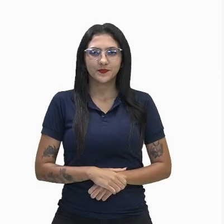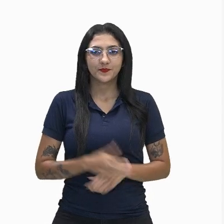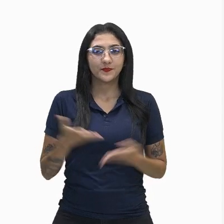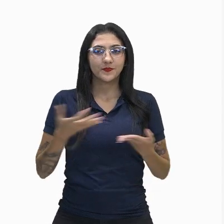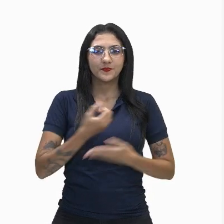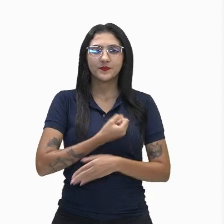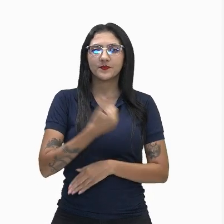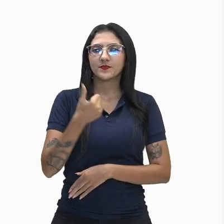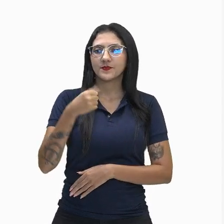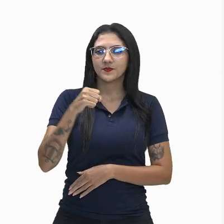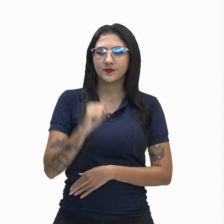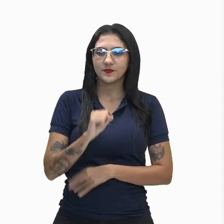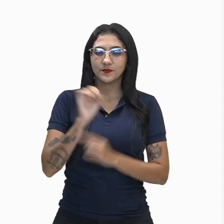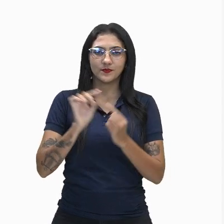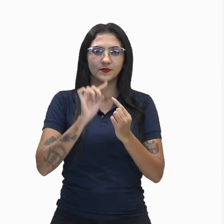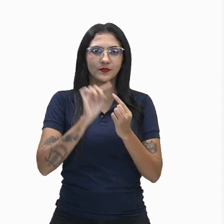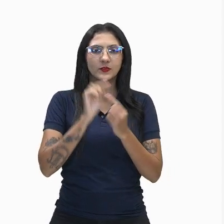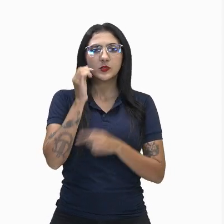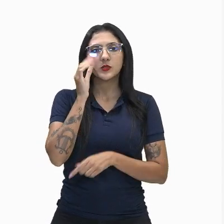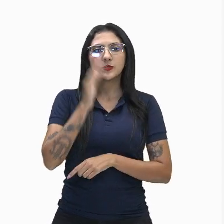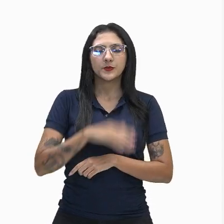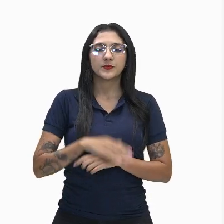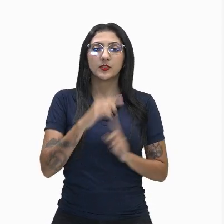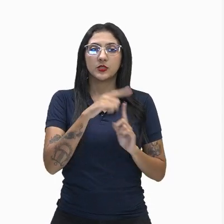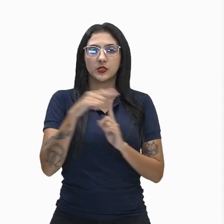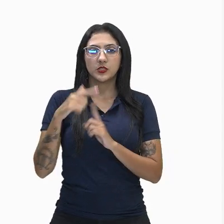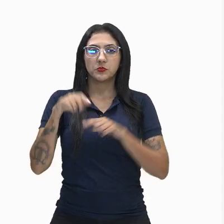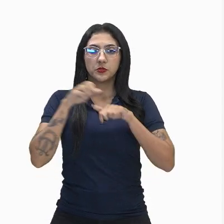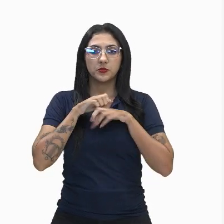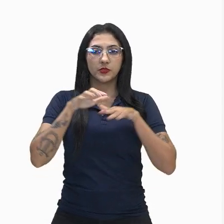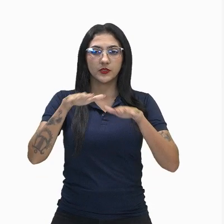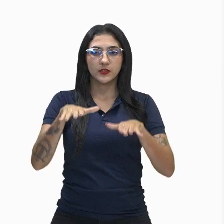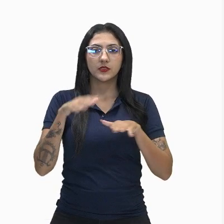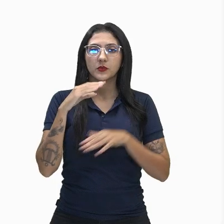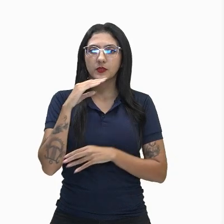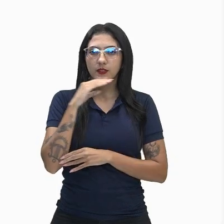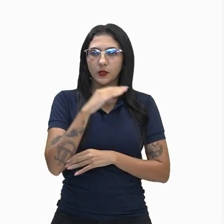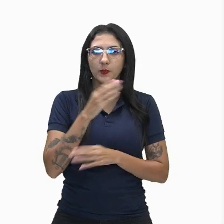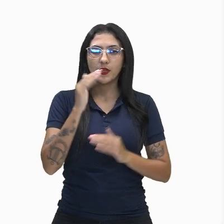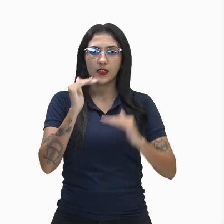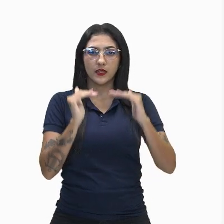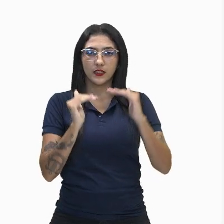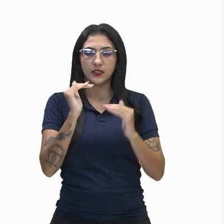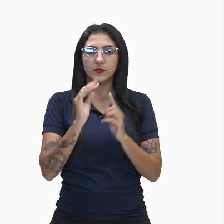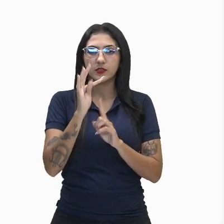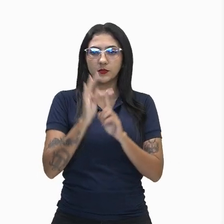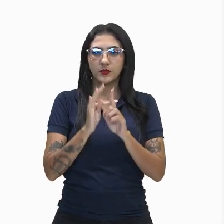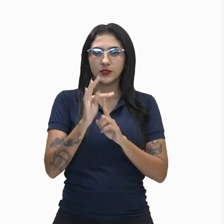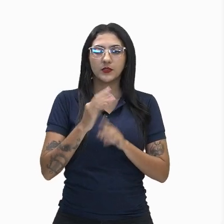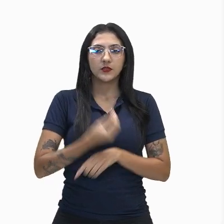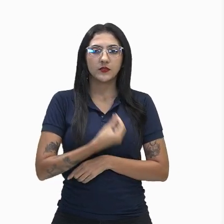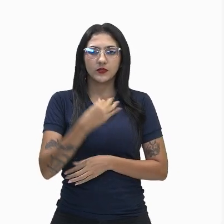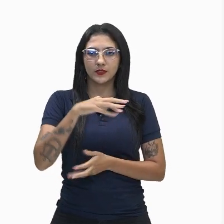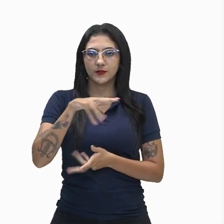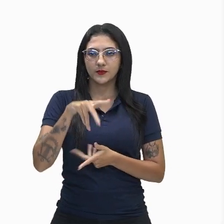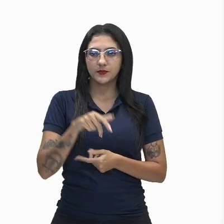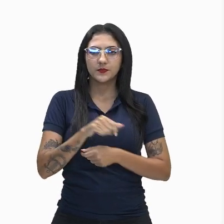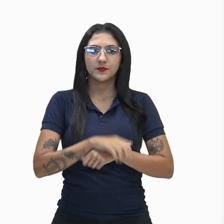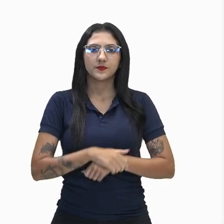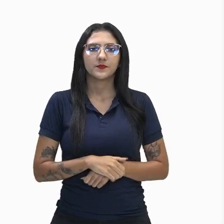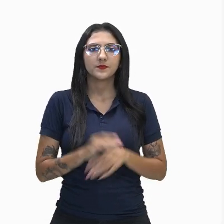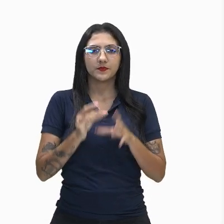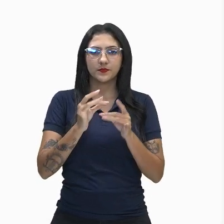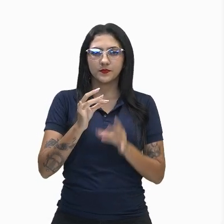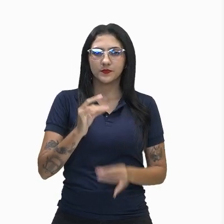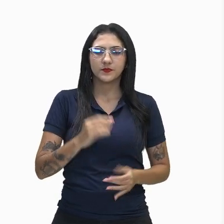Aula 18, objeto de conhecimento, formas de propagação do calor, equilíbrio termodinâmico e vida na Terra.